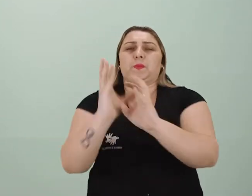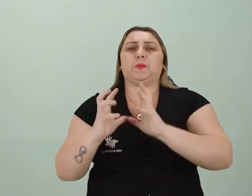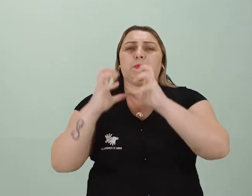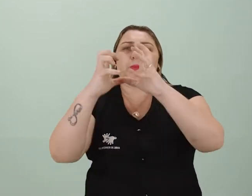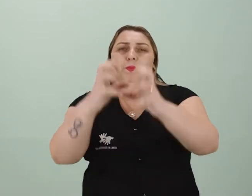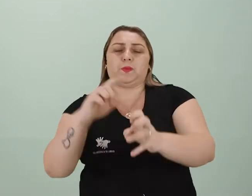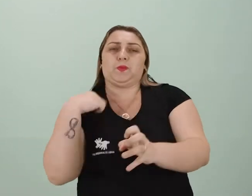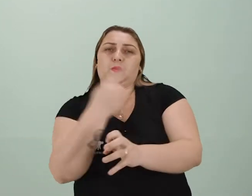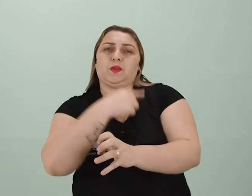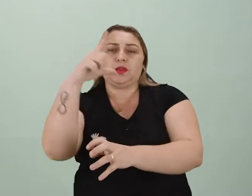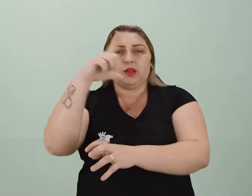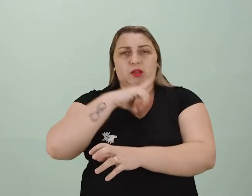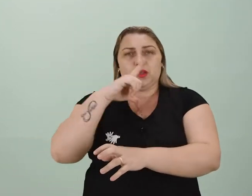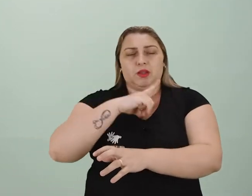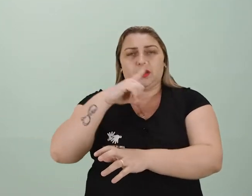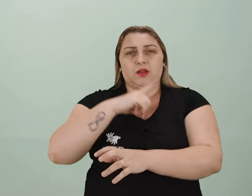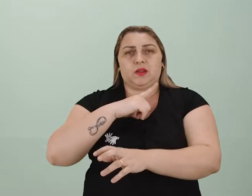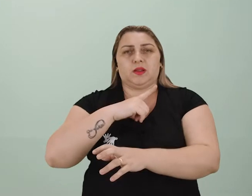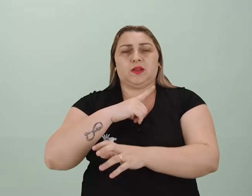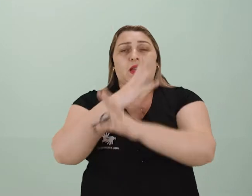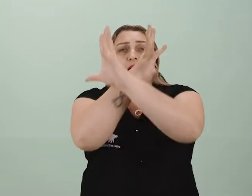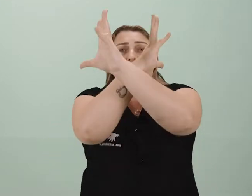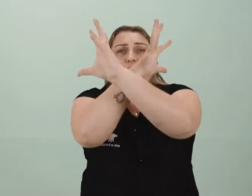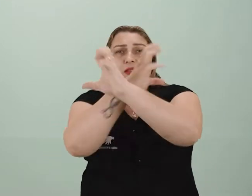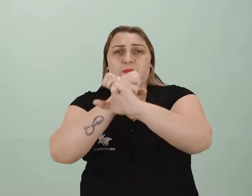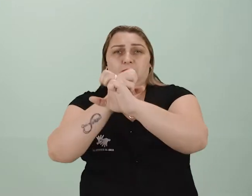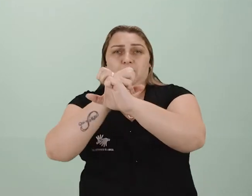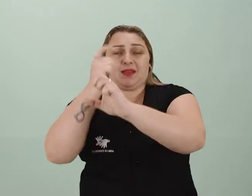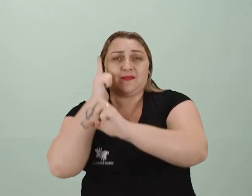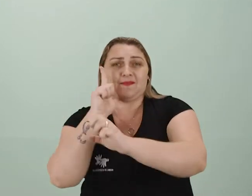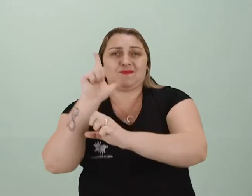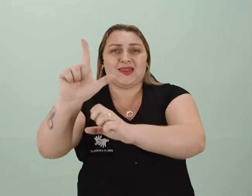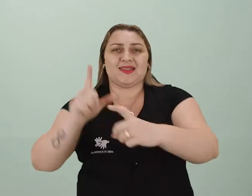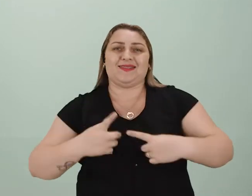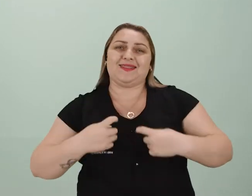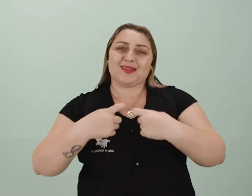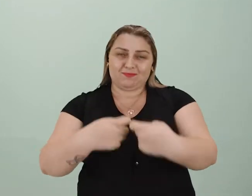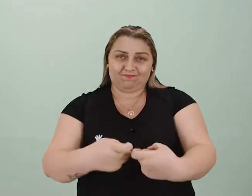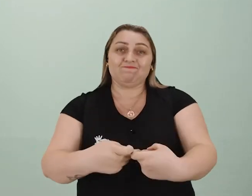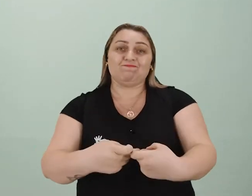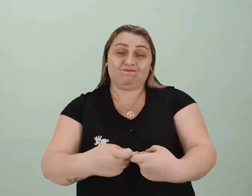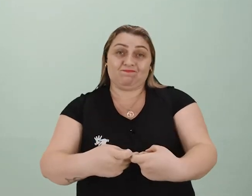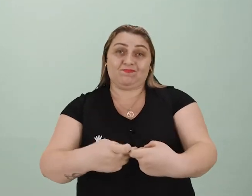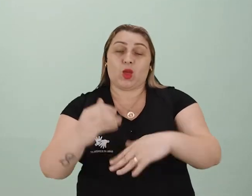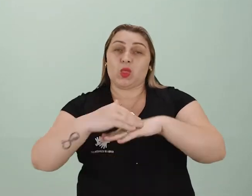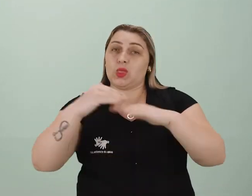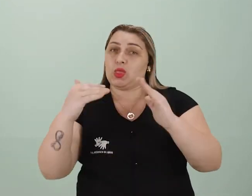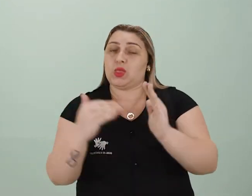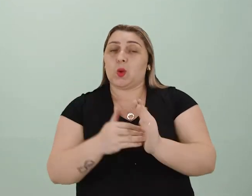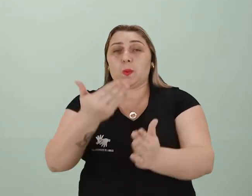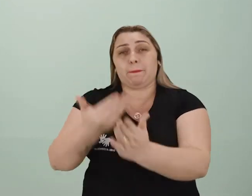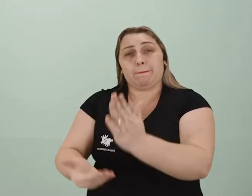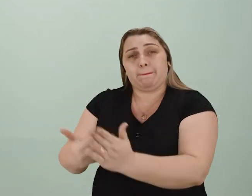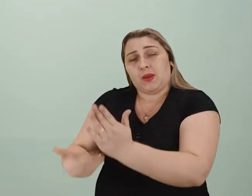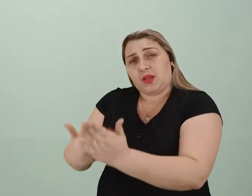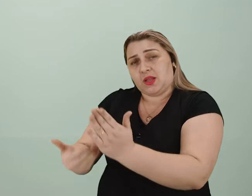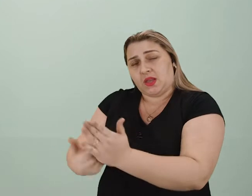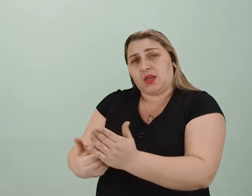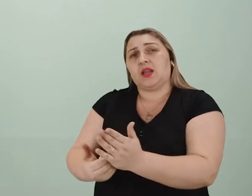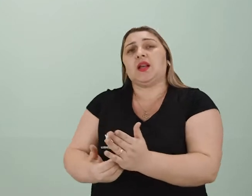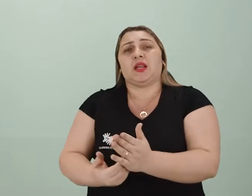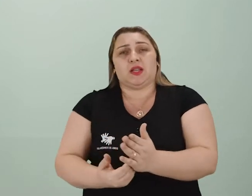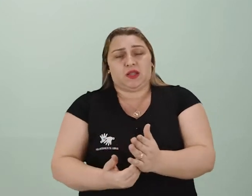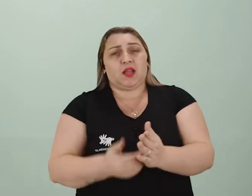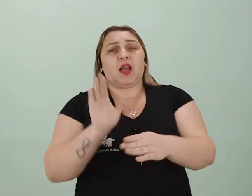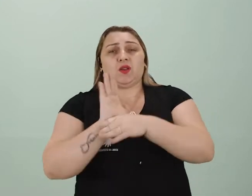conflito, nós temos aí a Esparta vencendo a guerra, no entanto, todos saíram perdendo. Então, essa foi uma das